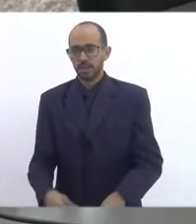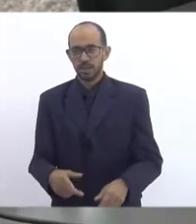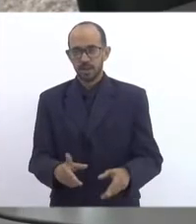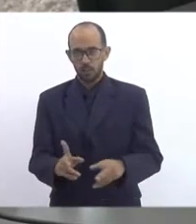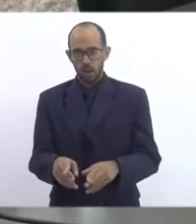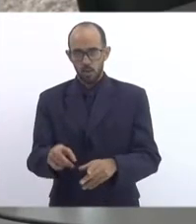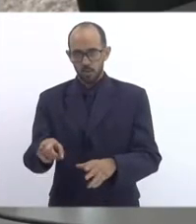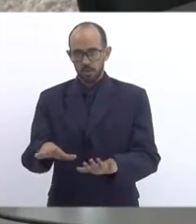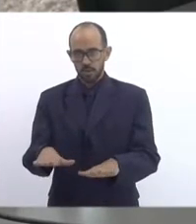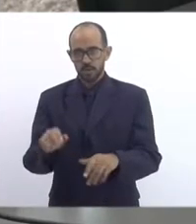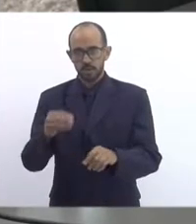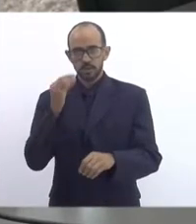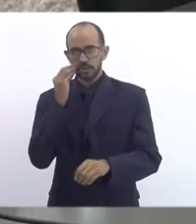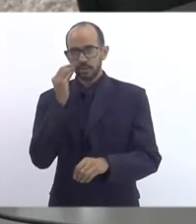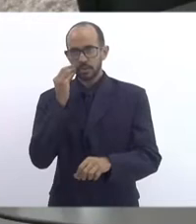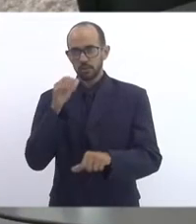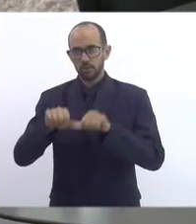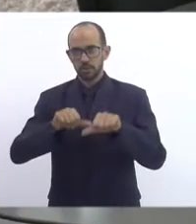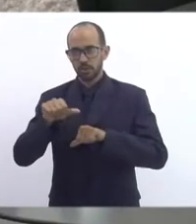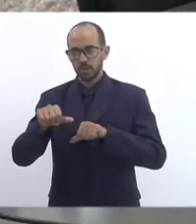mudar.